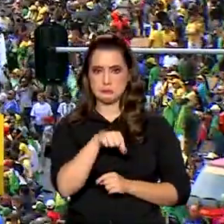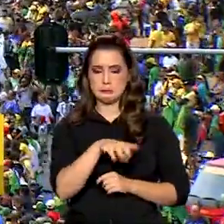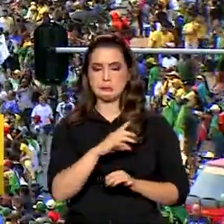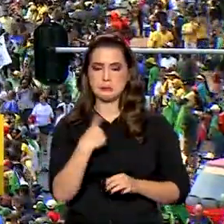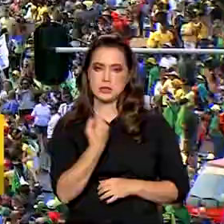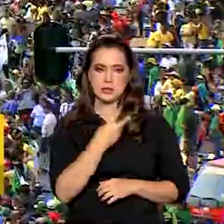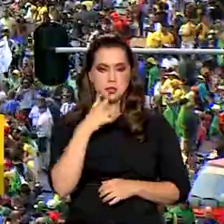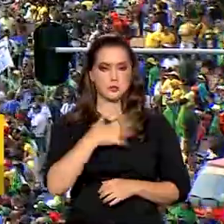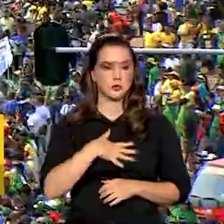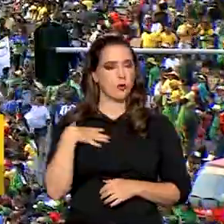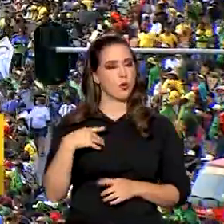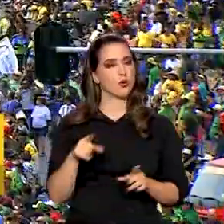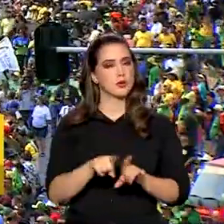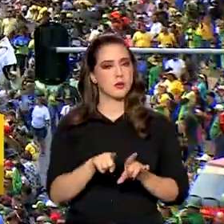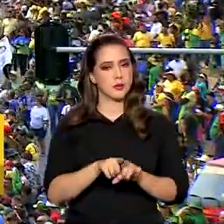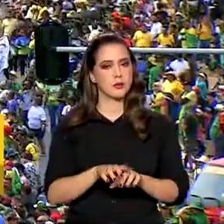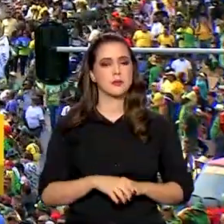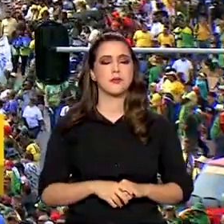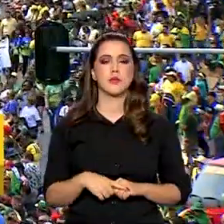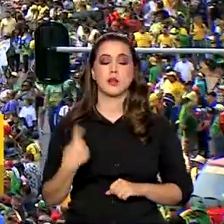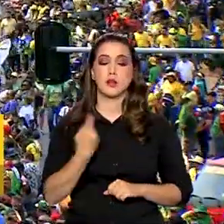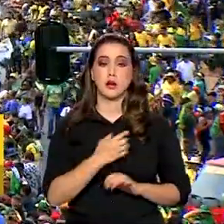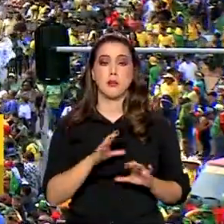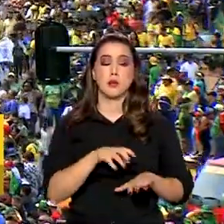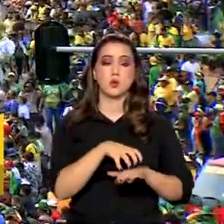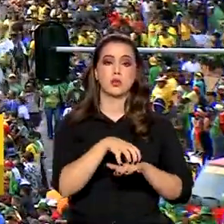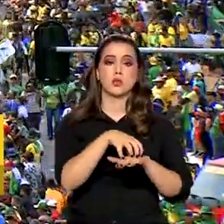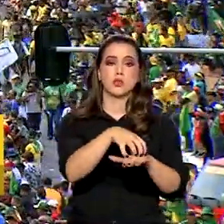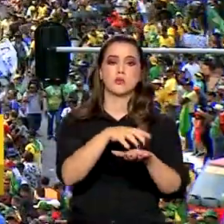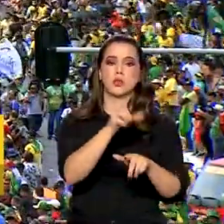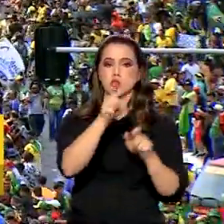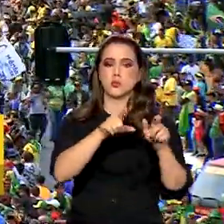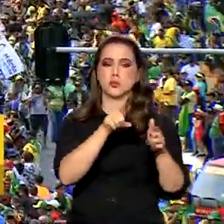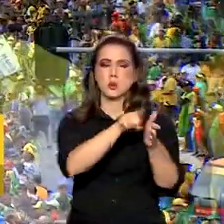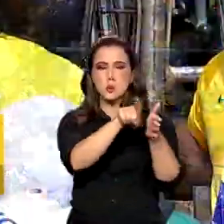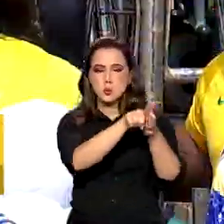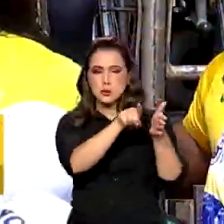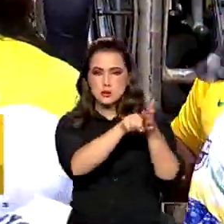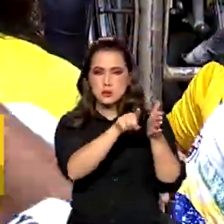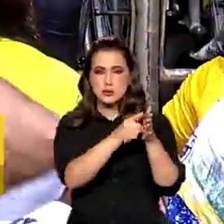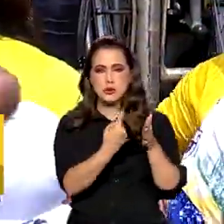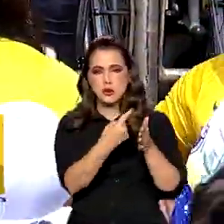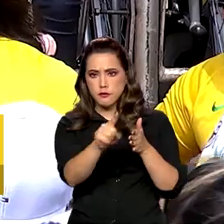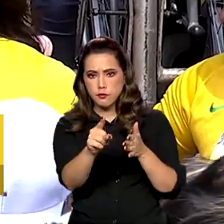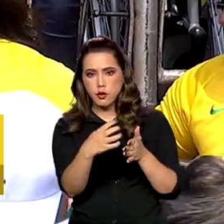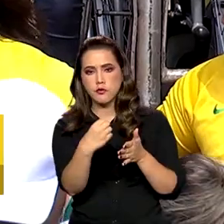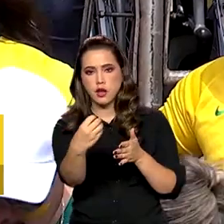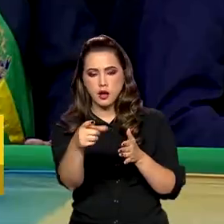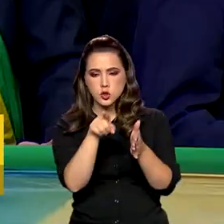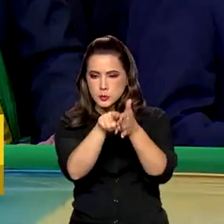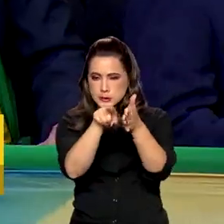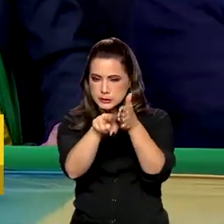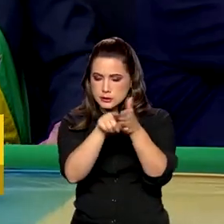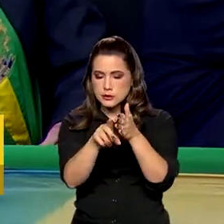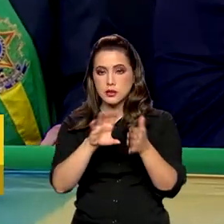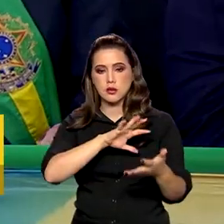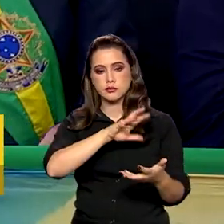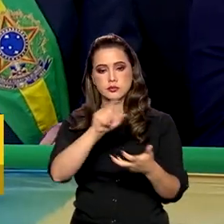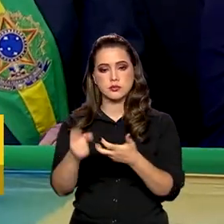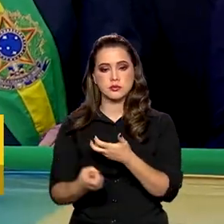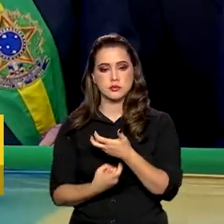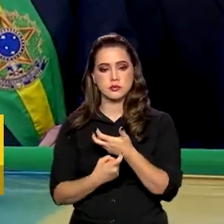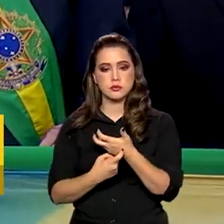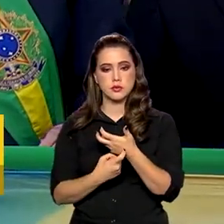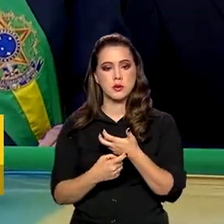Existe o transporte também de pesquisadores que vão para o continente antártico, ficam 6 meses